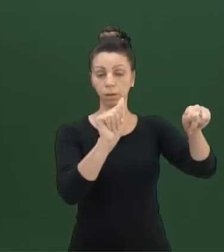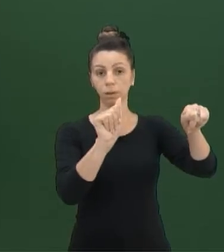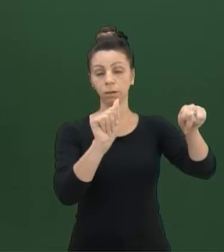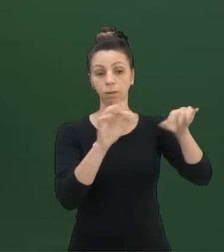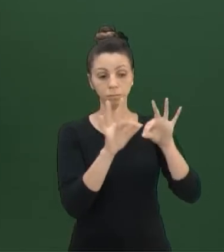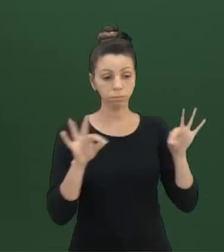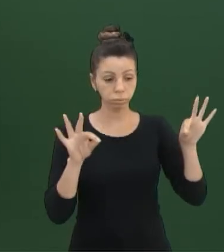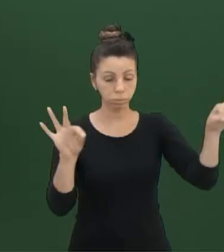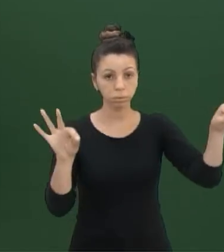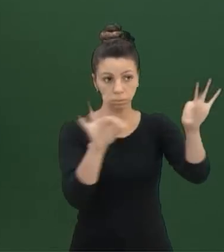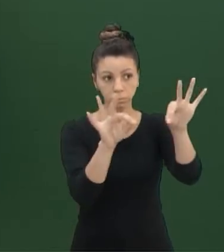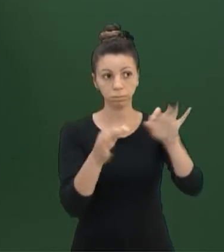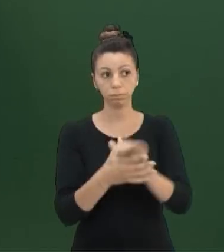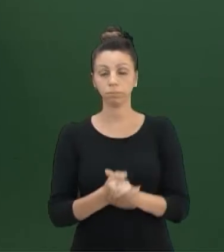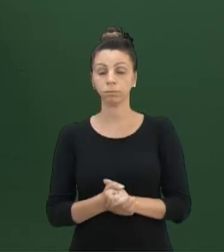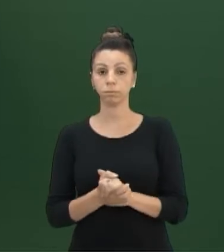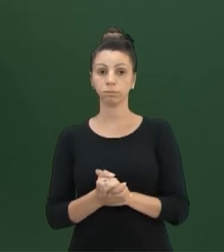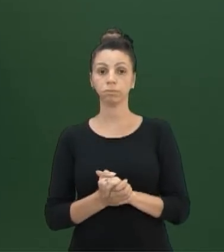625